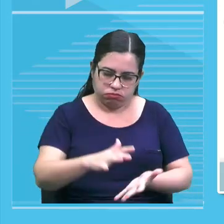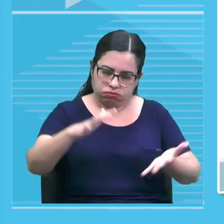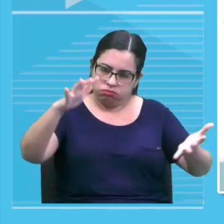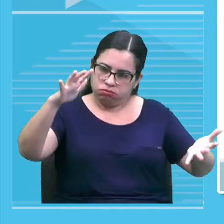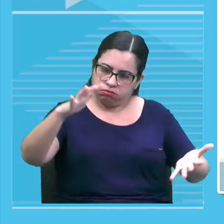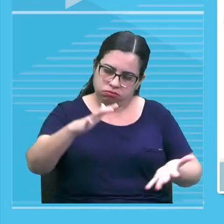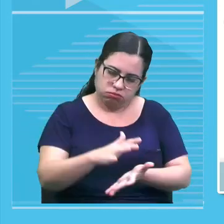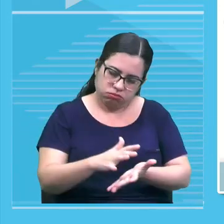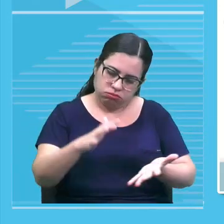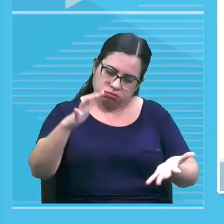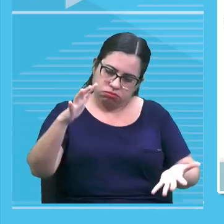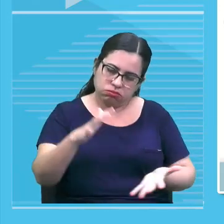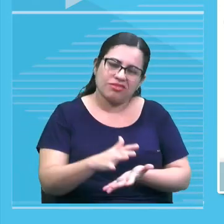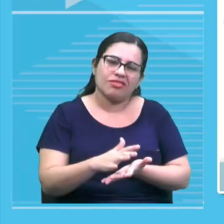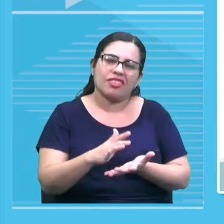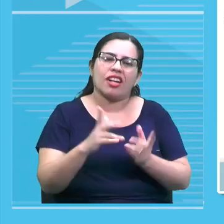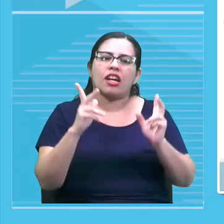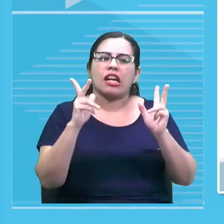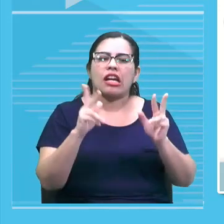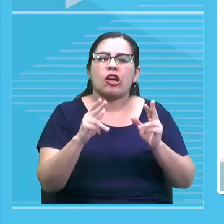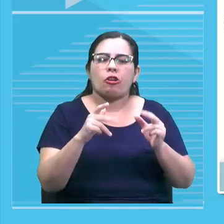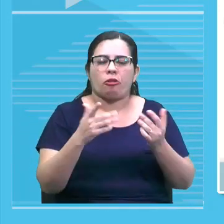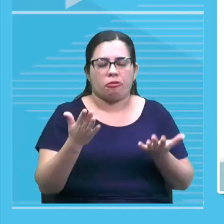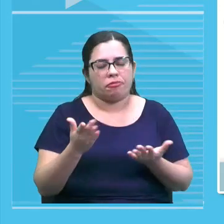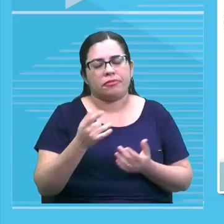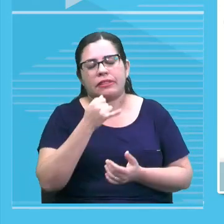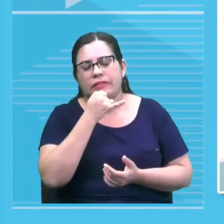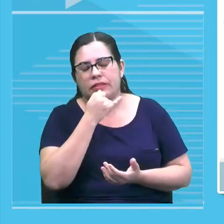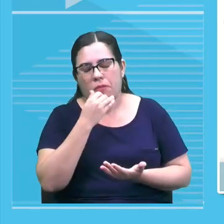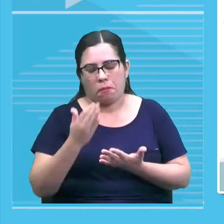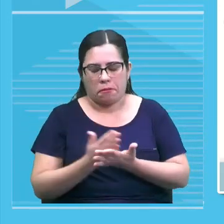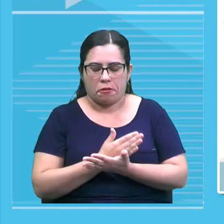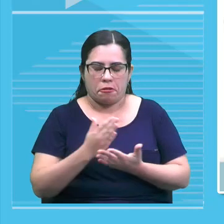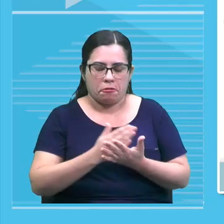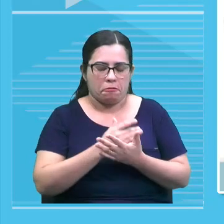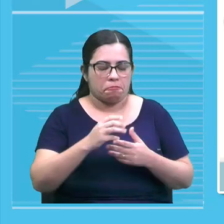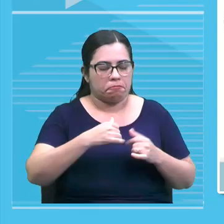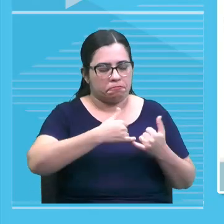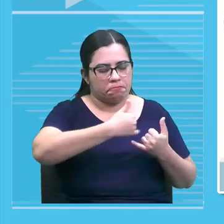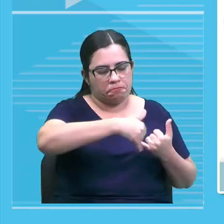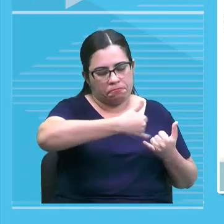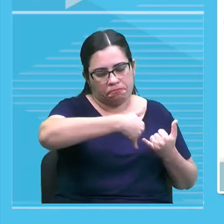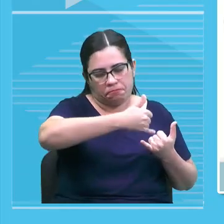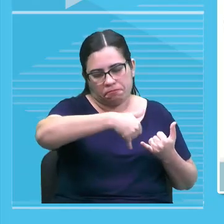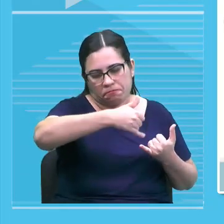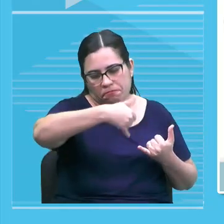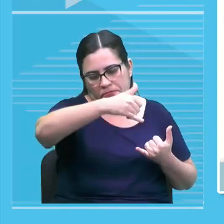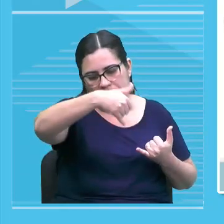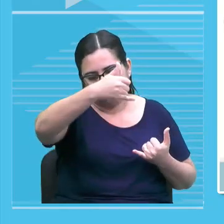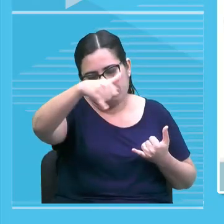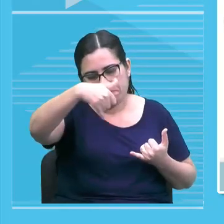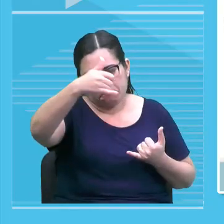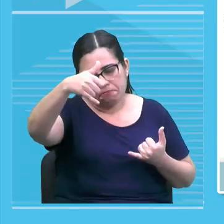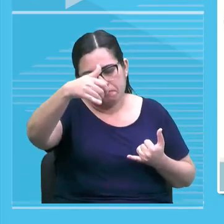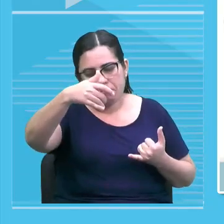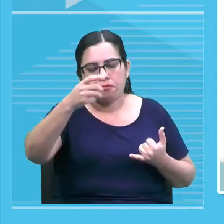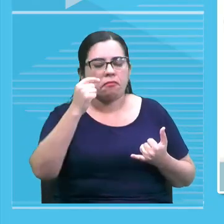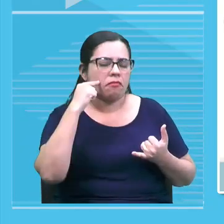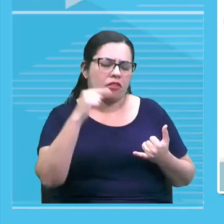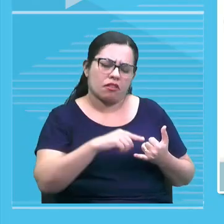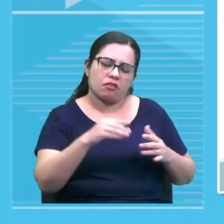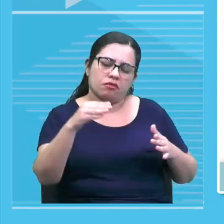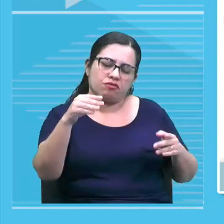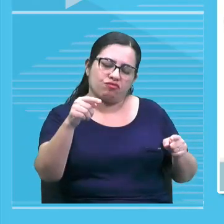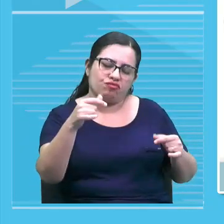no espiral do caderno a molazinha do caderno vai ficar oscilando desse jeito para frente para